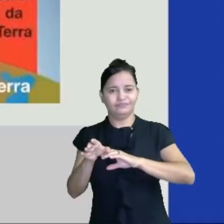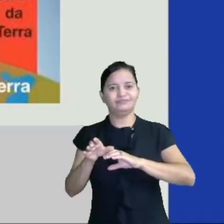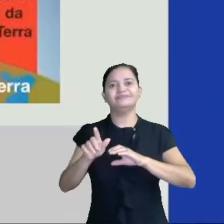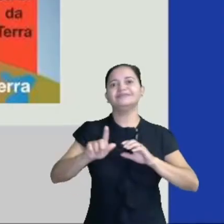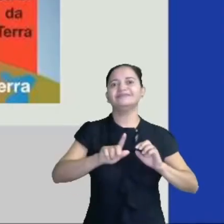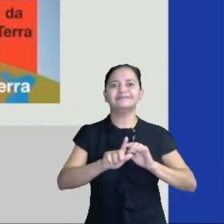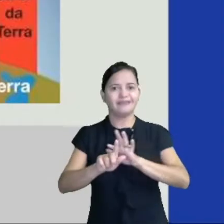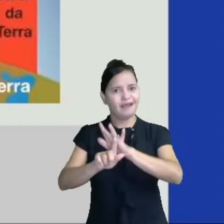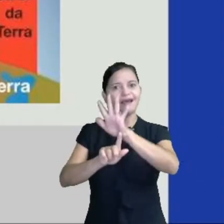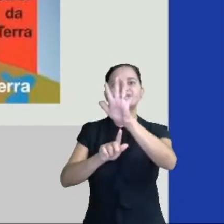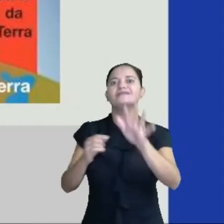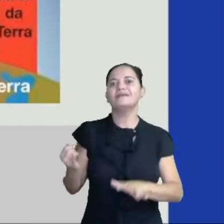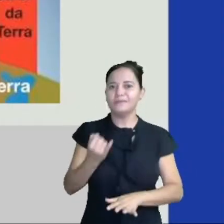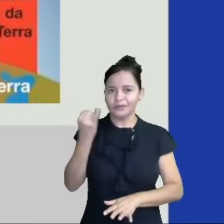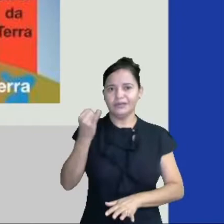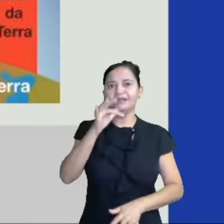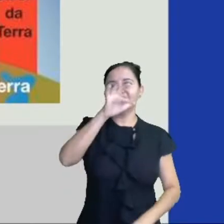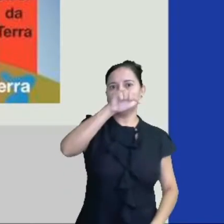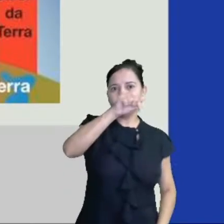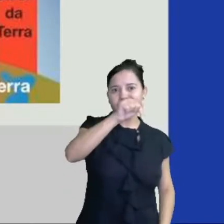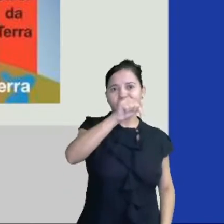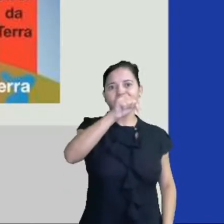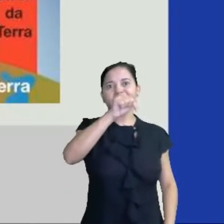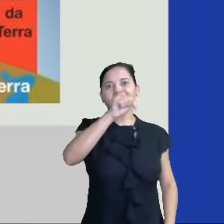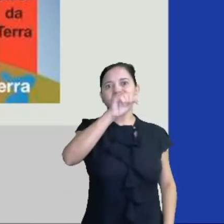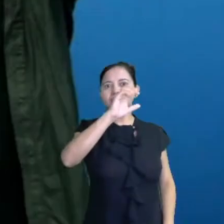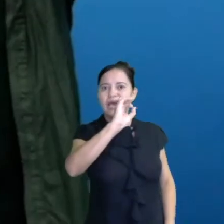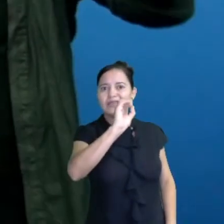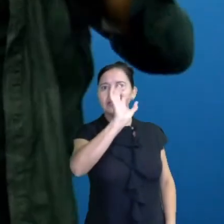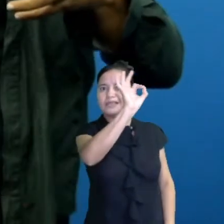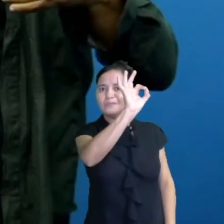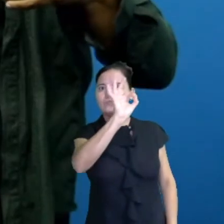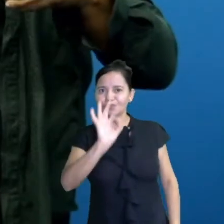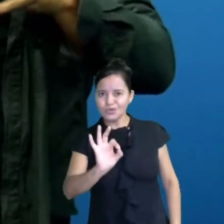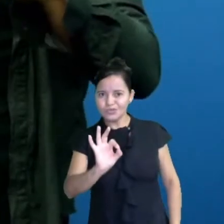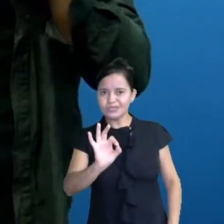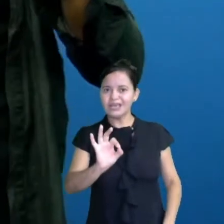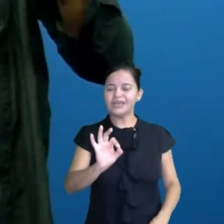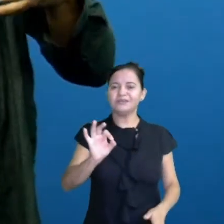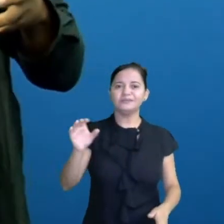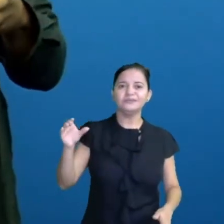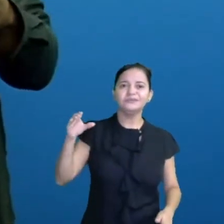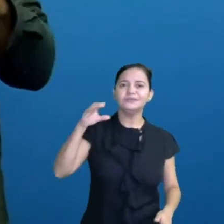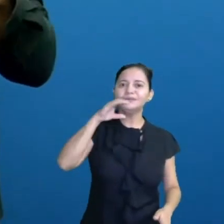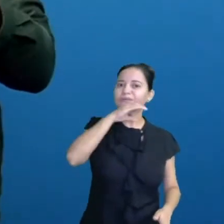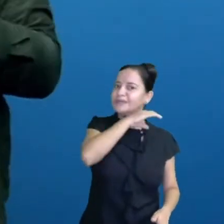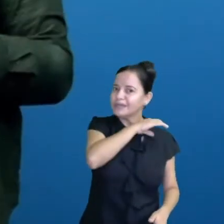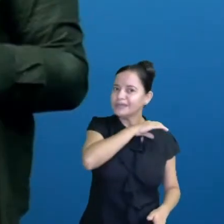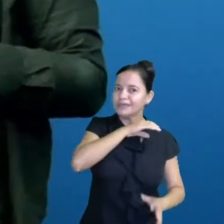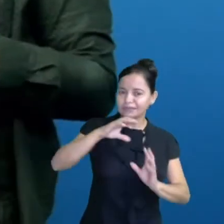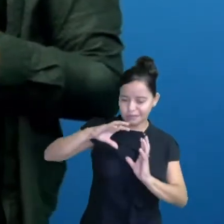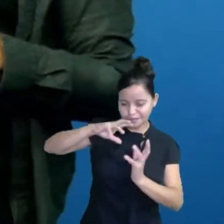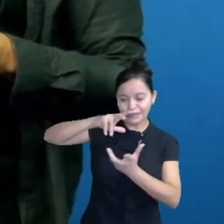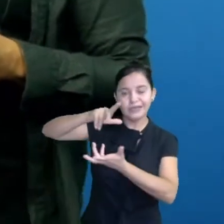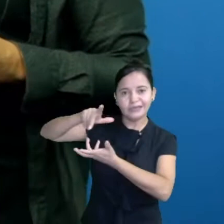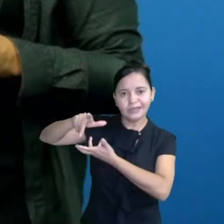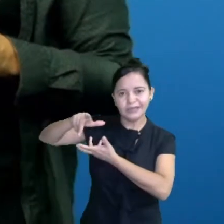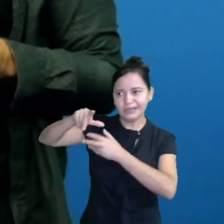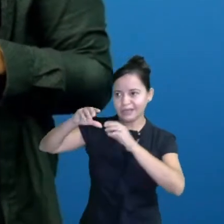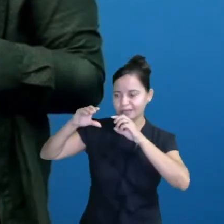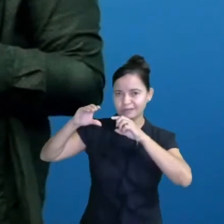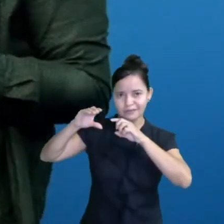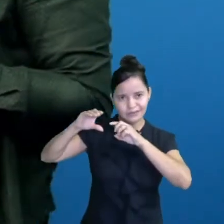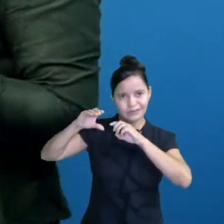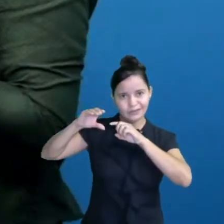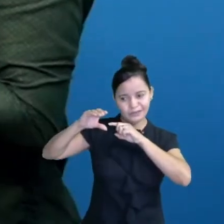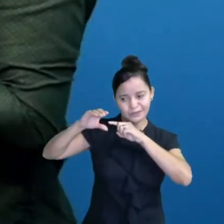Então o nosso planeta, gente, 70% desse calor, dessa forma de energia térmica que vem lá do Sol, de